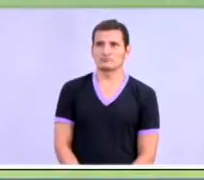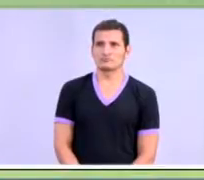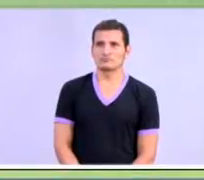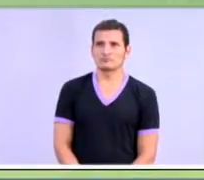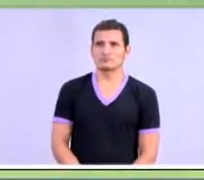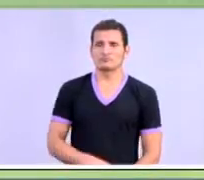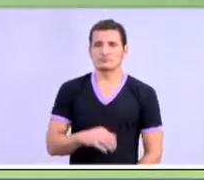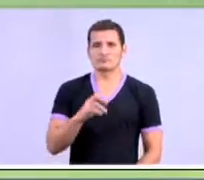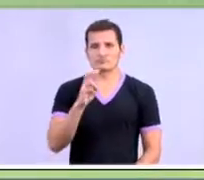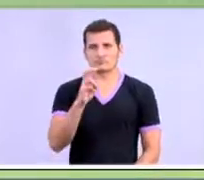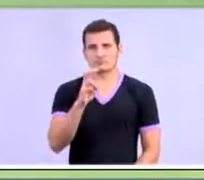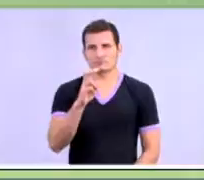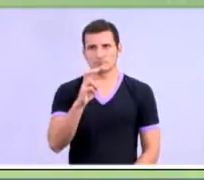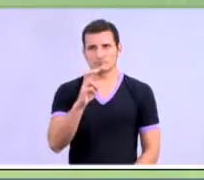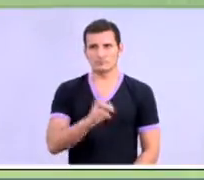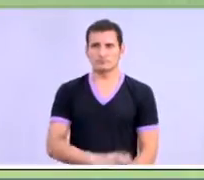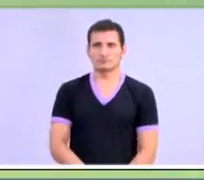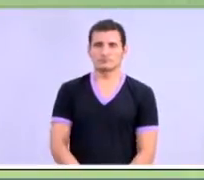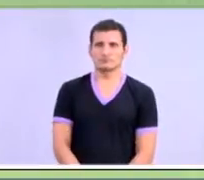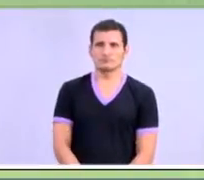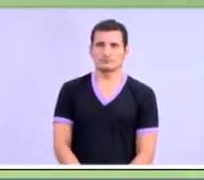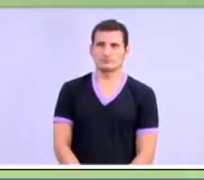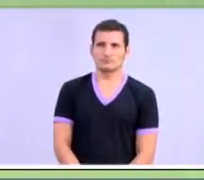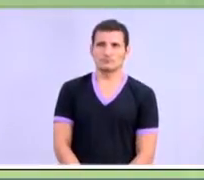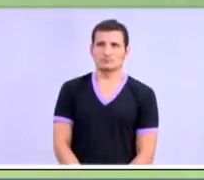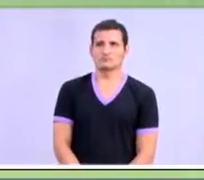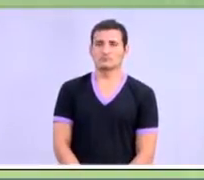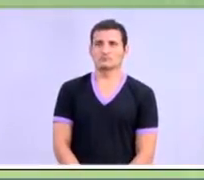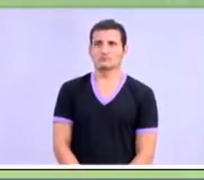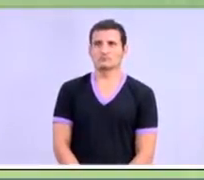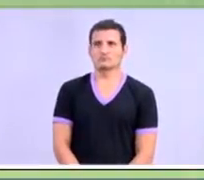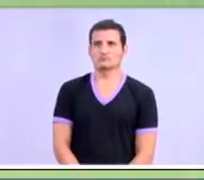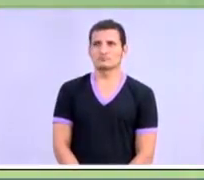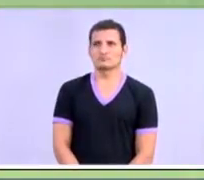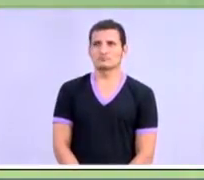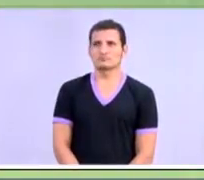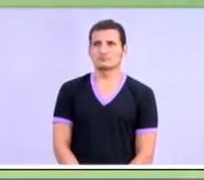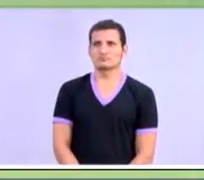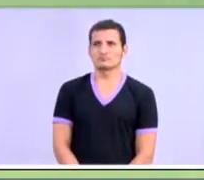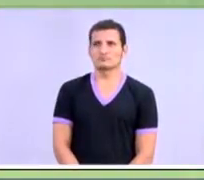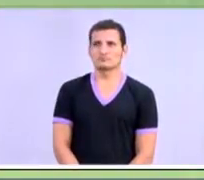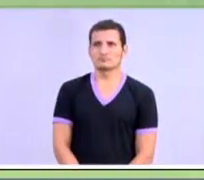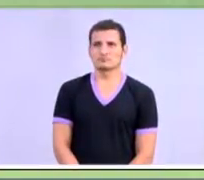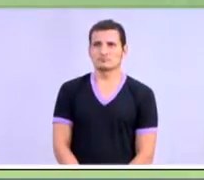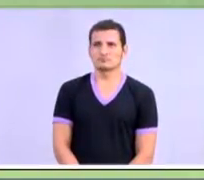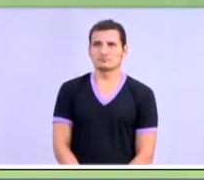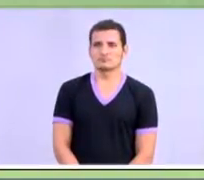5. Enumere as funções e os dispositivos intermediários